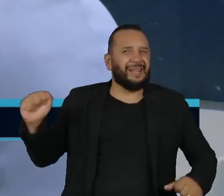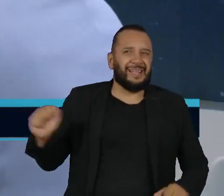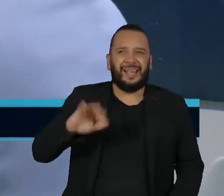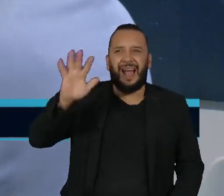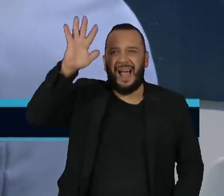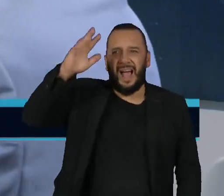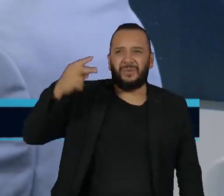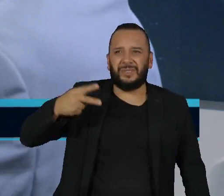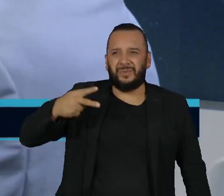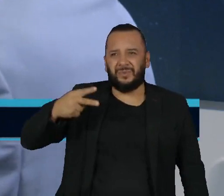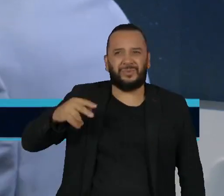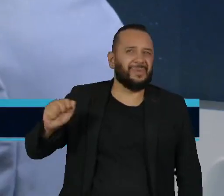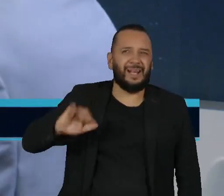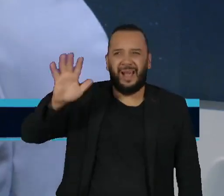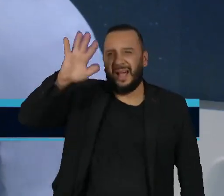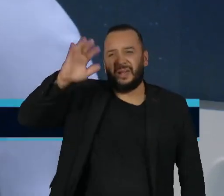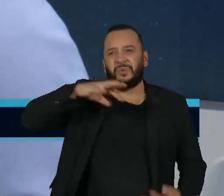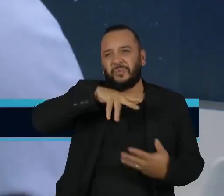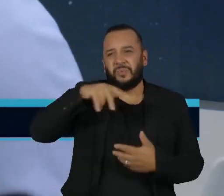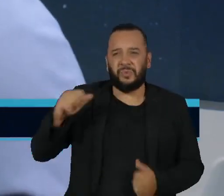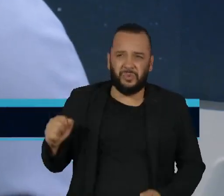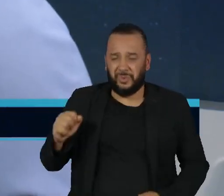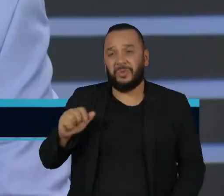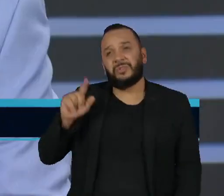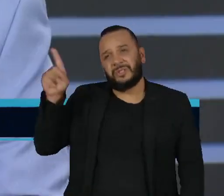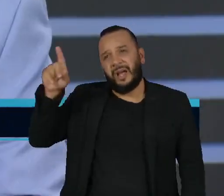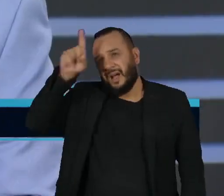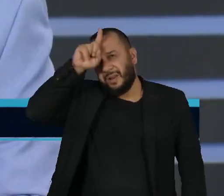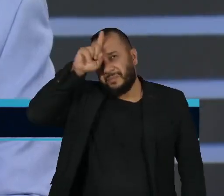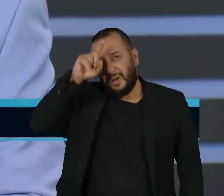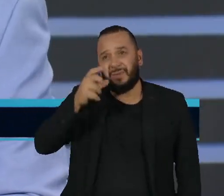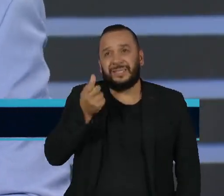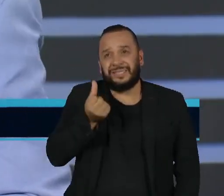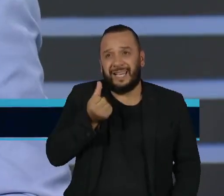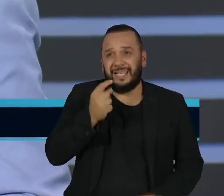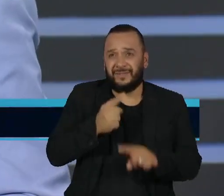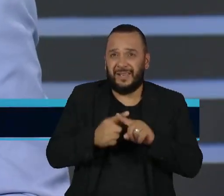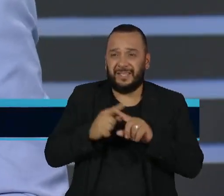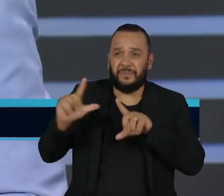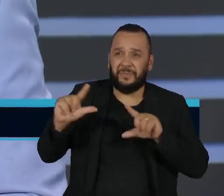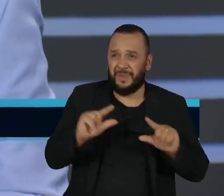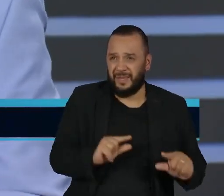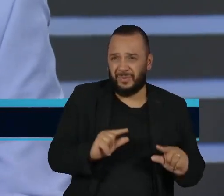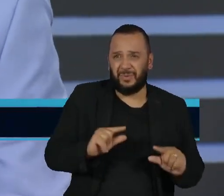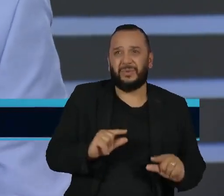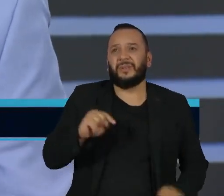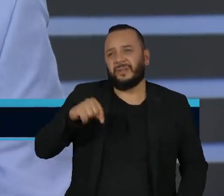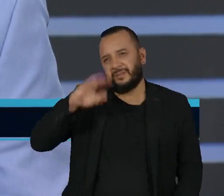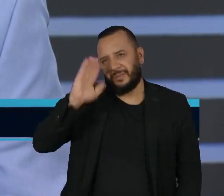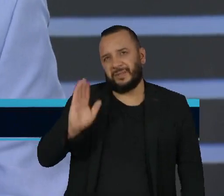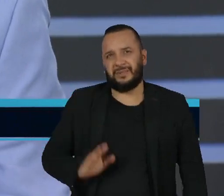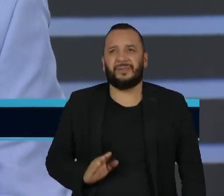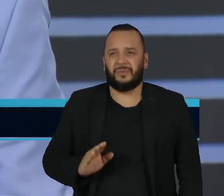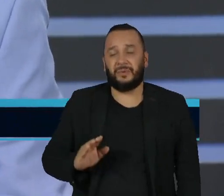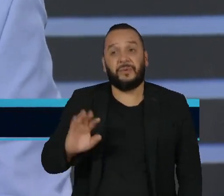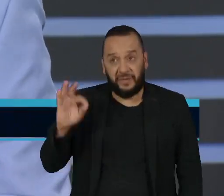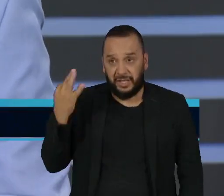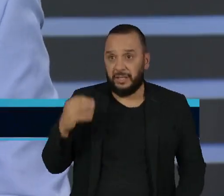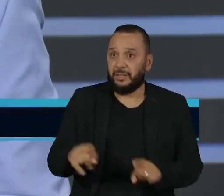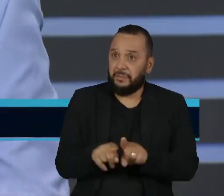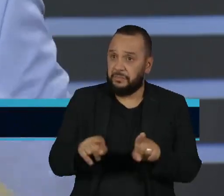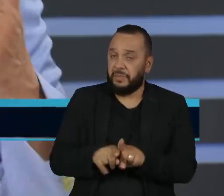Unidos. O parlamento alemão, 6 vezes menos do que o Brasil. O alemão e o francês. É um absurdo. É uma coisa